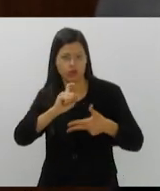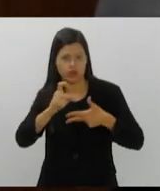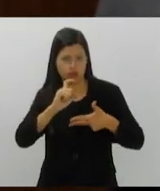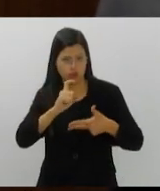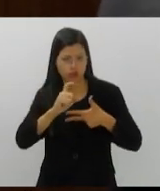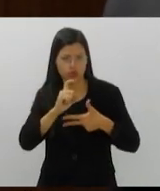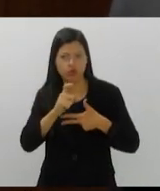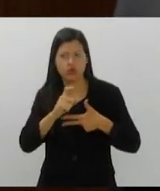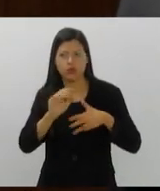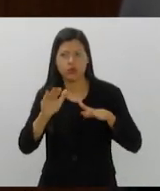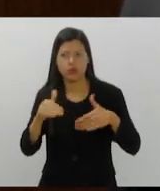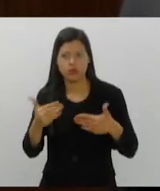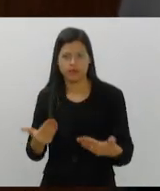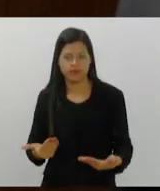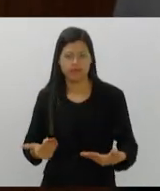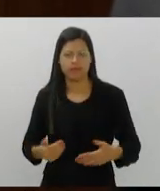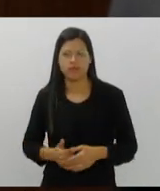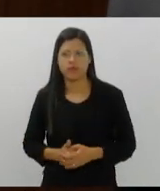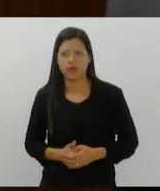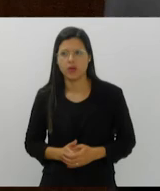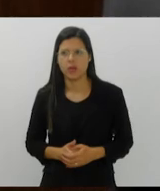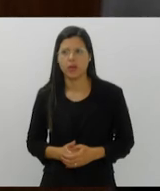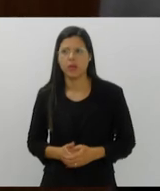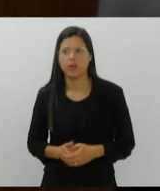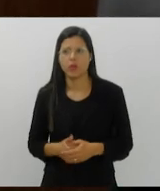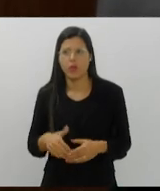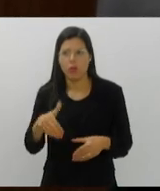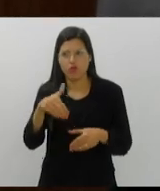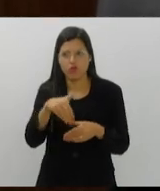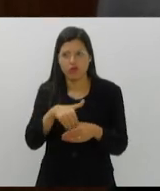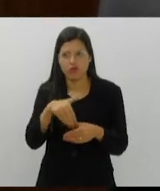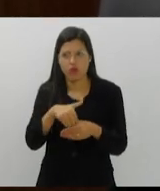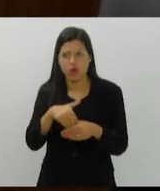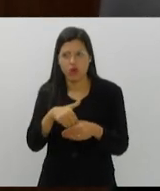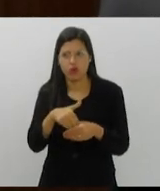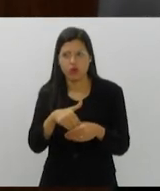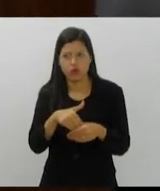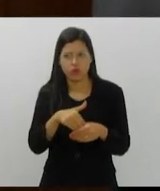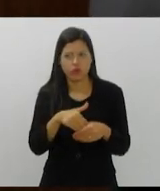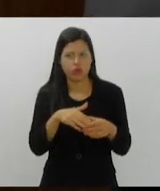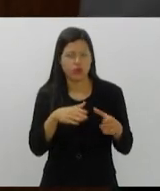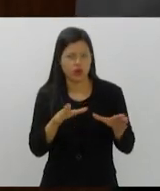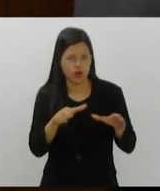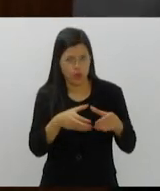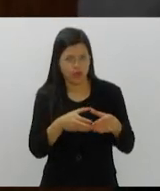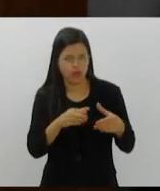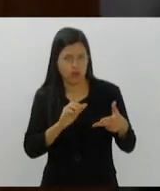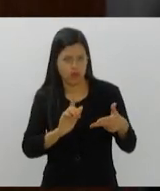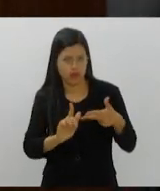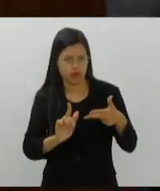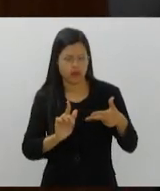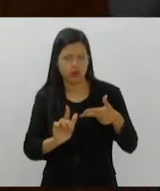Então, o voto na Comissão de Educação Legislativa